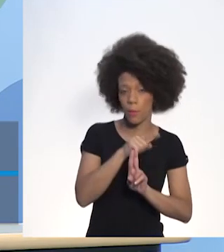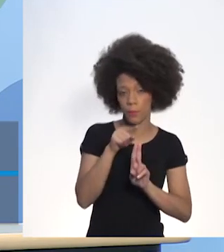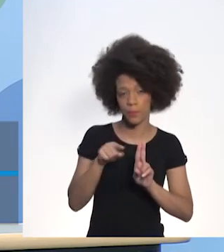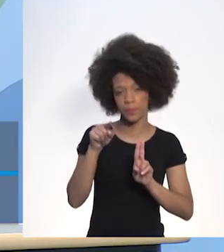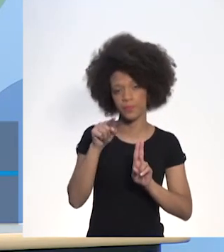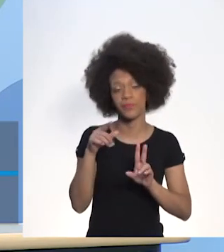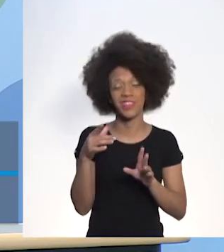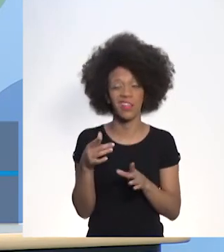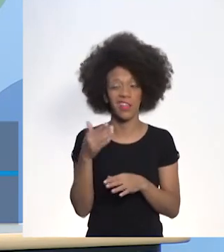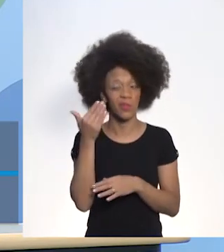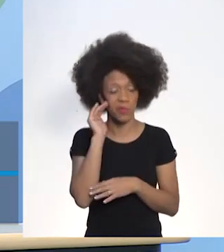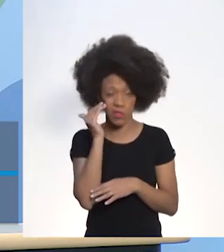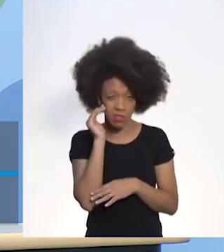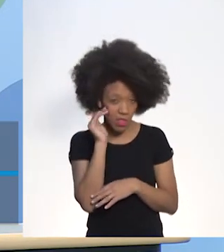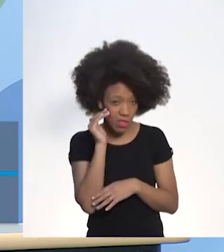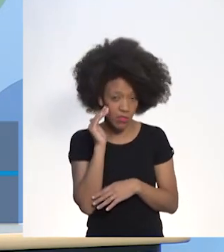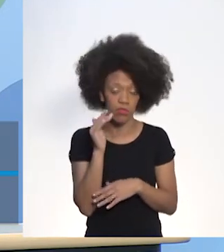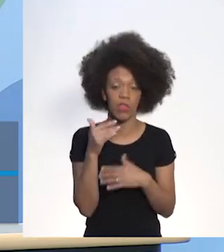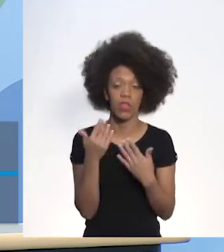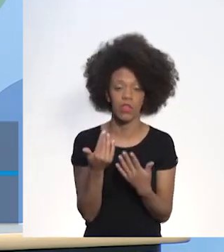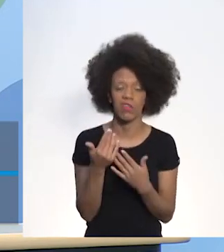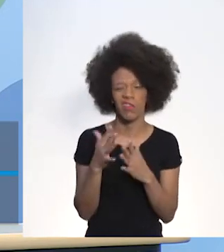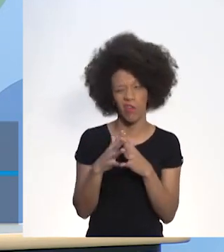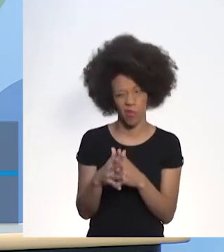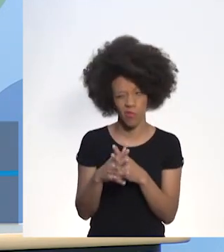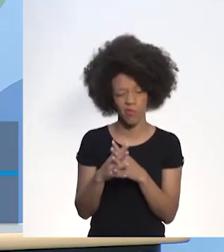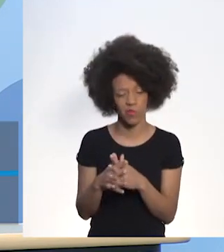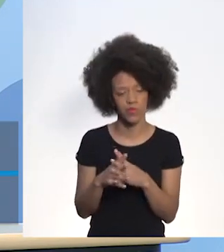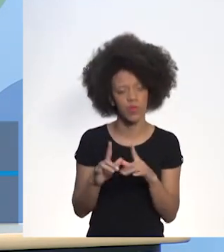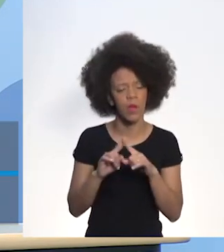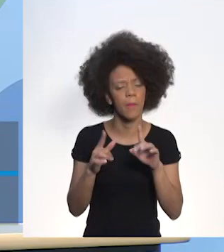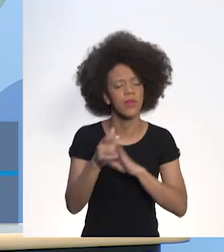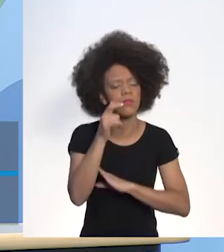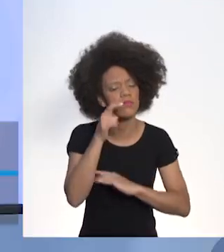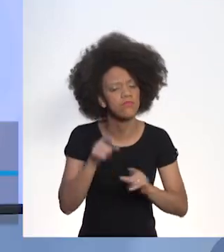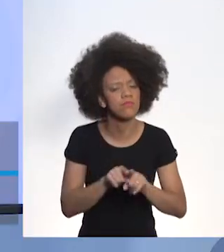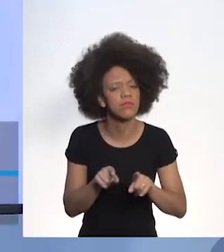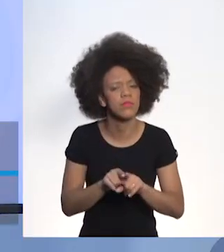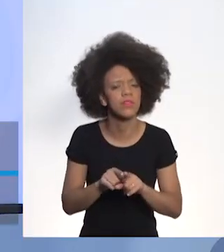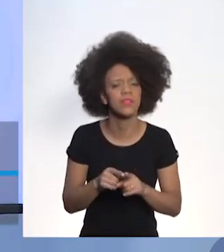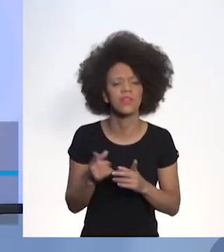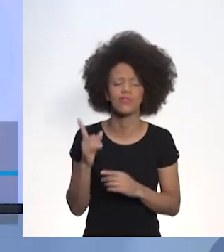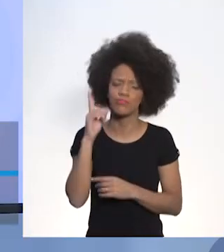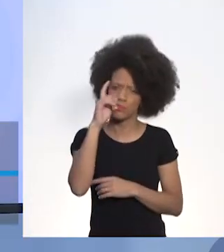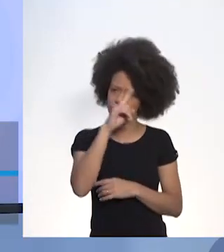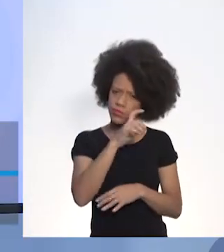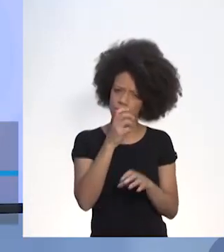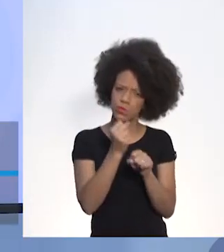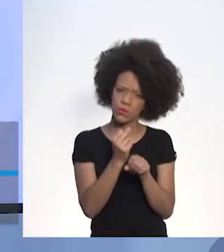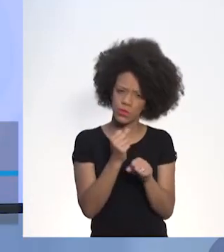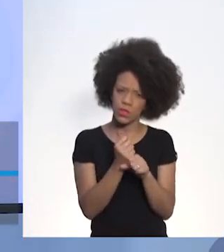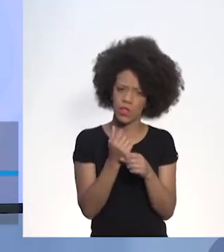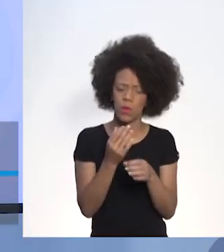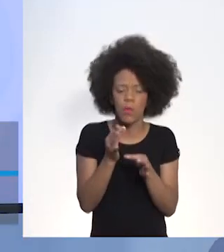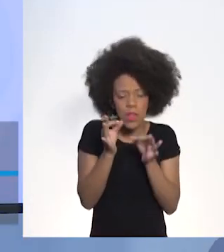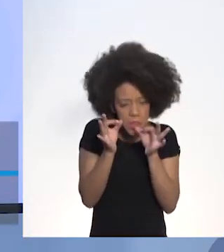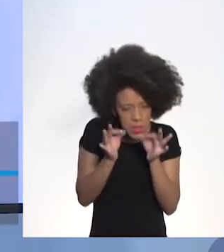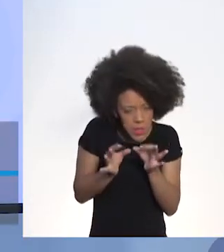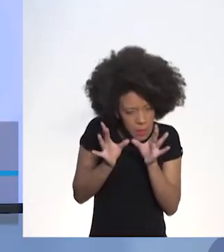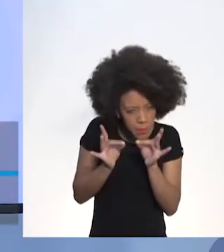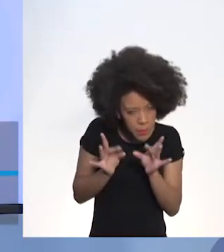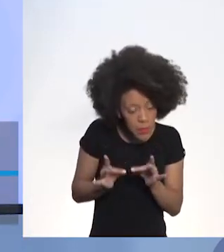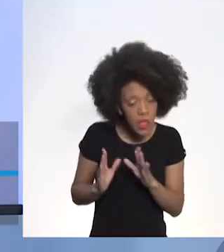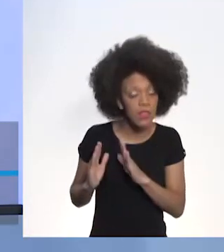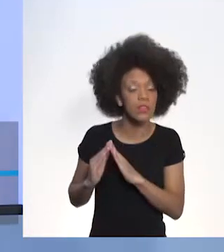relação, Exatamente, né? Em né? alguns casos se torna meio abstrato. E é interessante também dizer que é muito difícil você calcular isso com muita precisão assim dentro